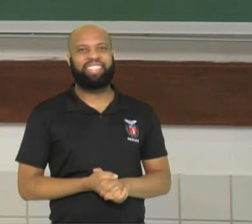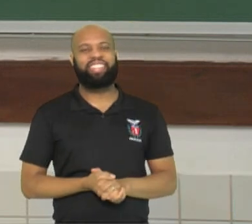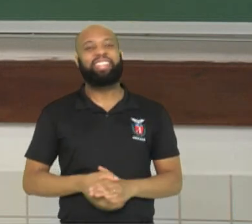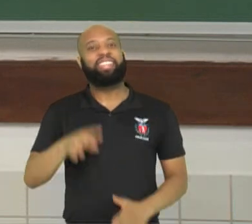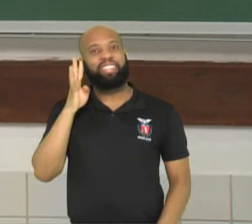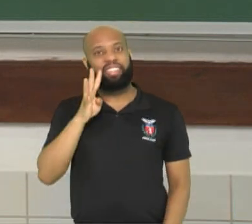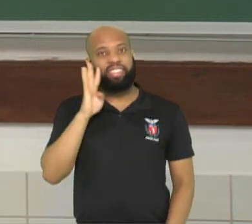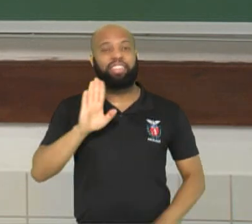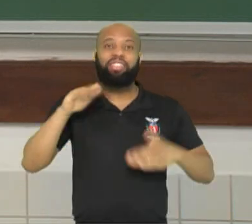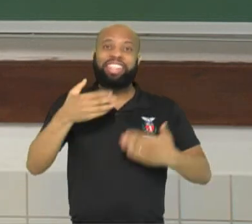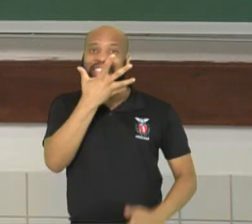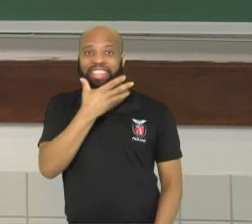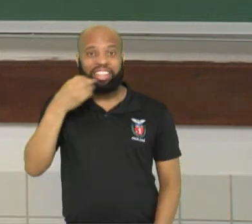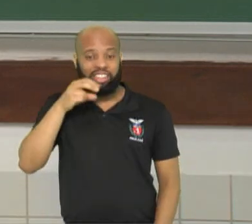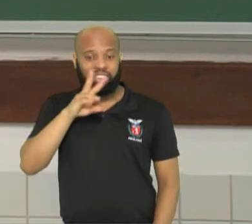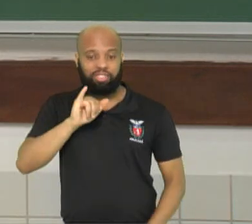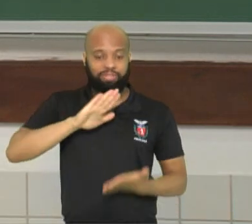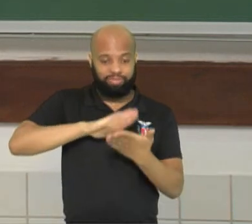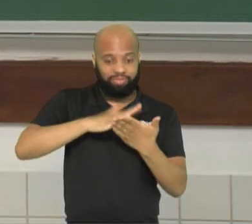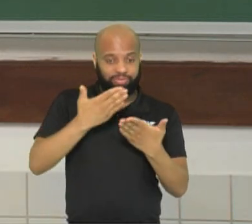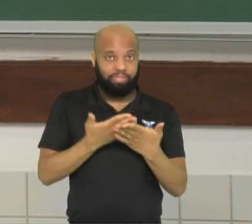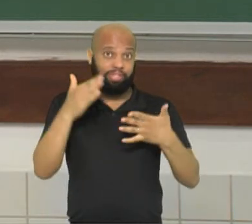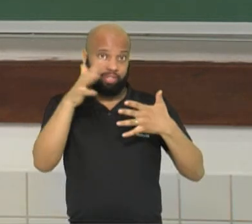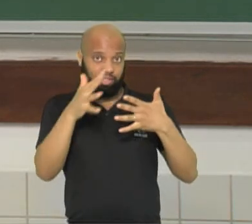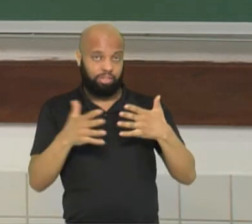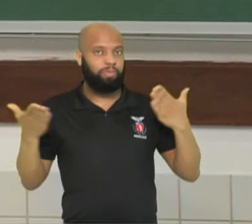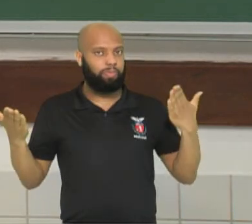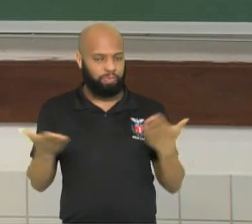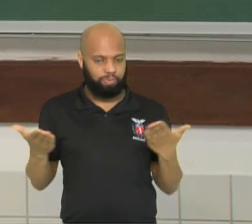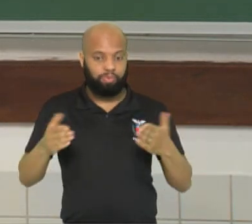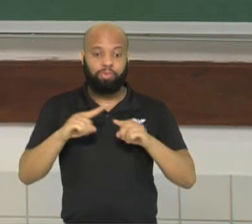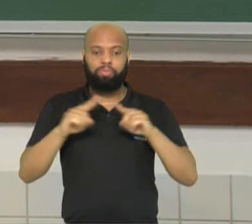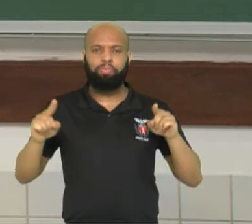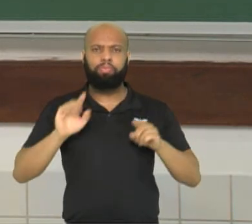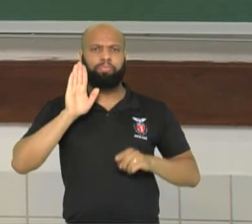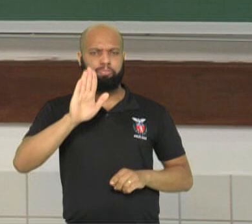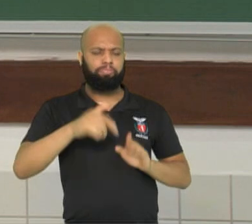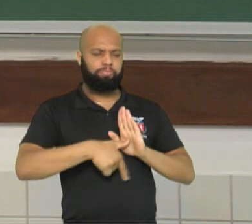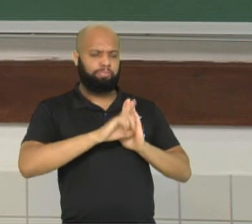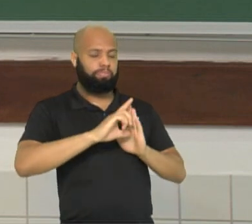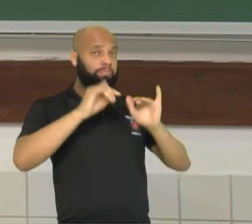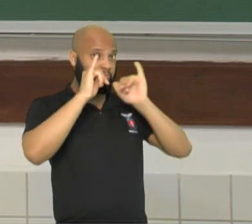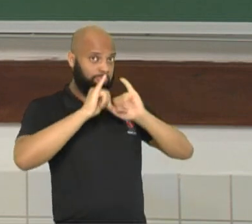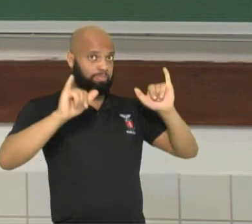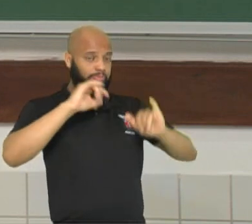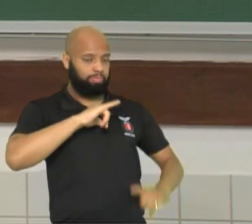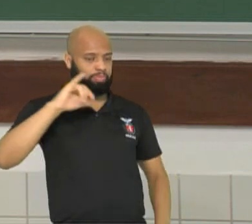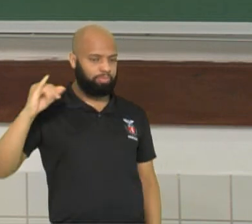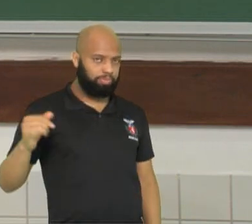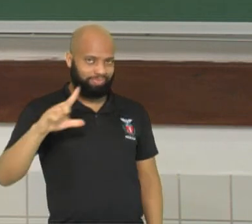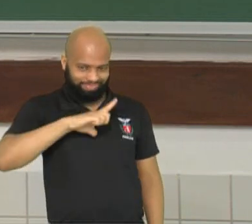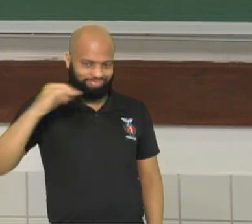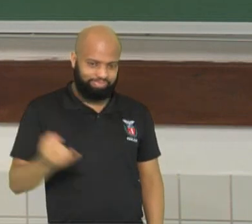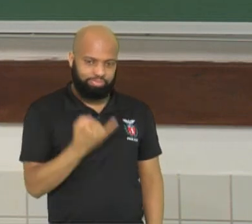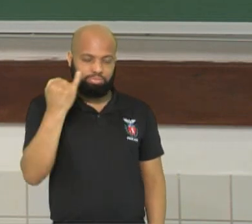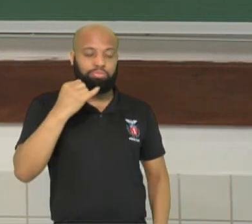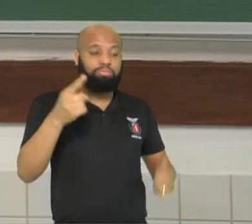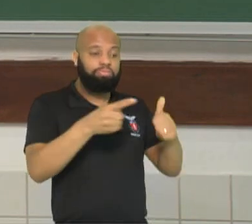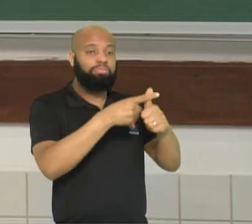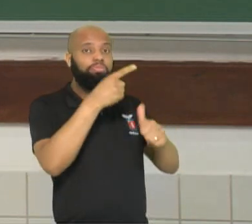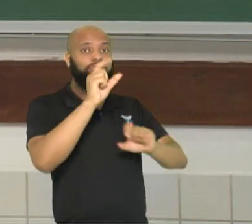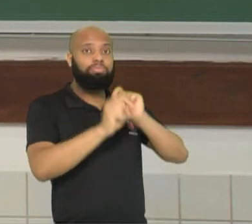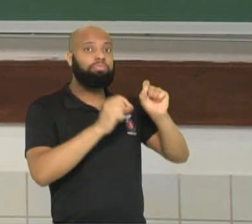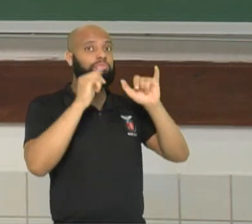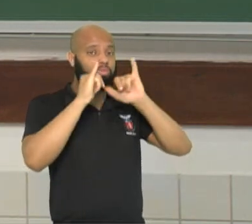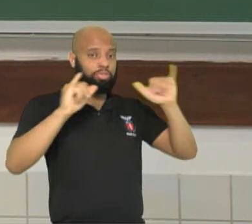Legal, então o Natan vai nos auxiliar na aula de hoje. Antes, eu gostaria de dar uns recadinhos para vocês. O primeiro